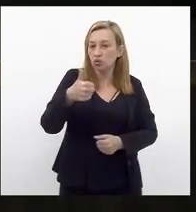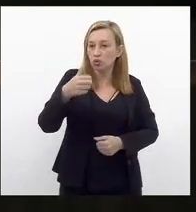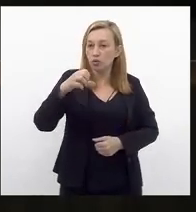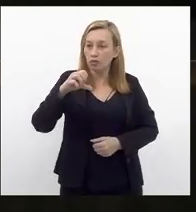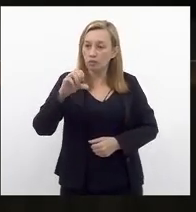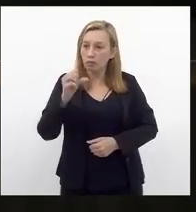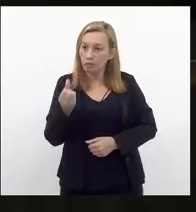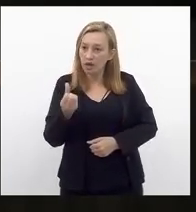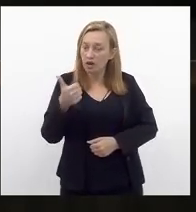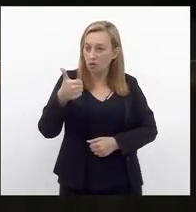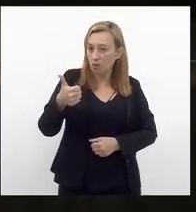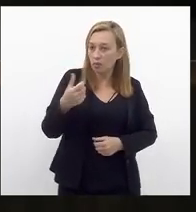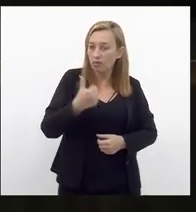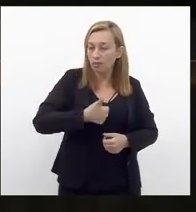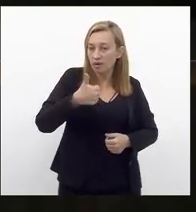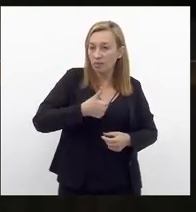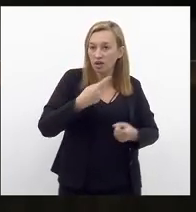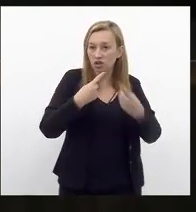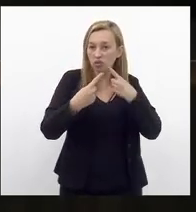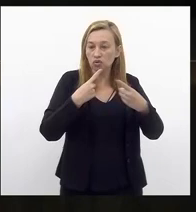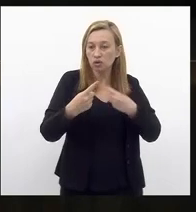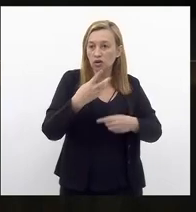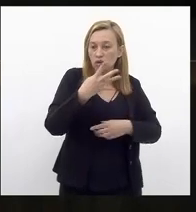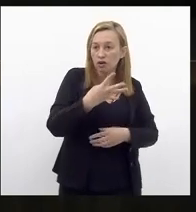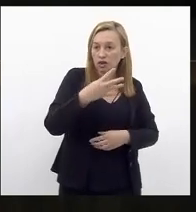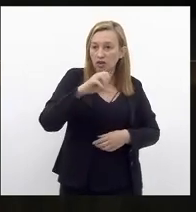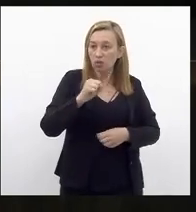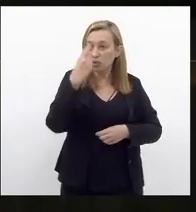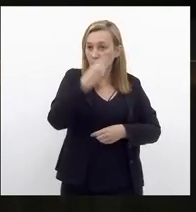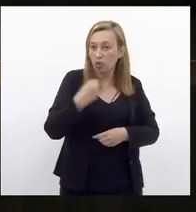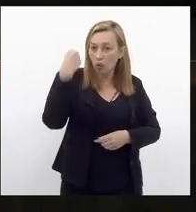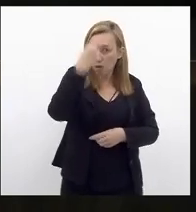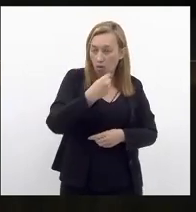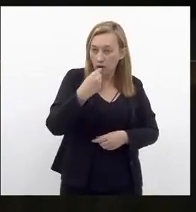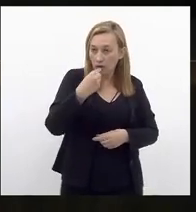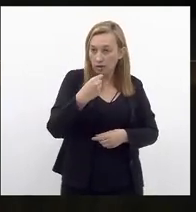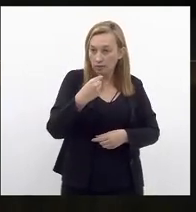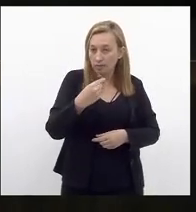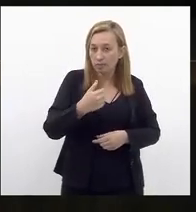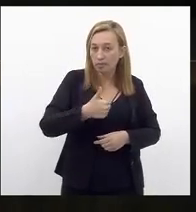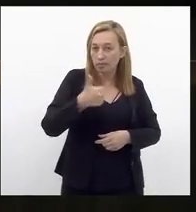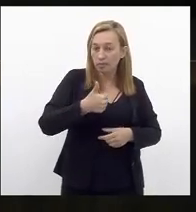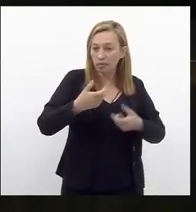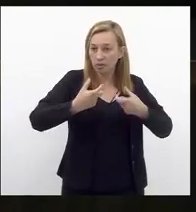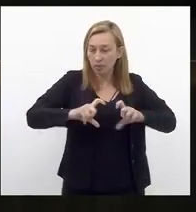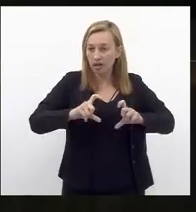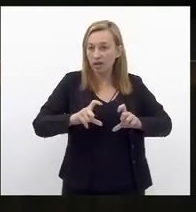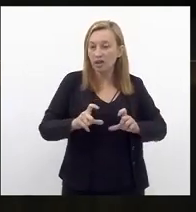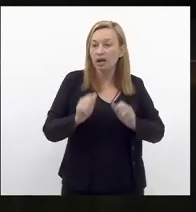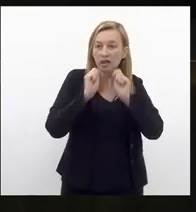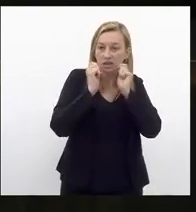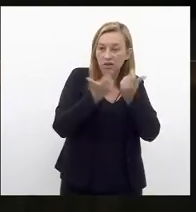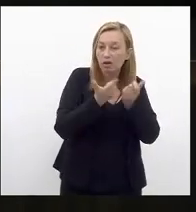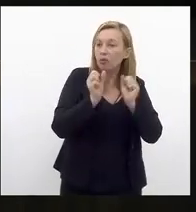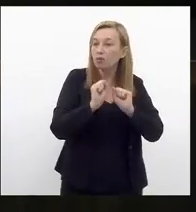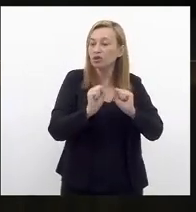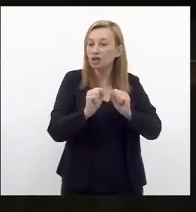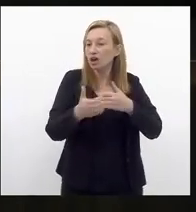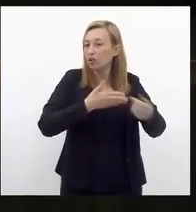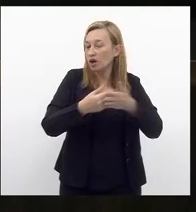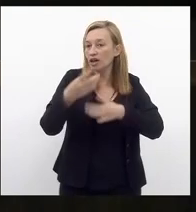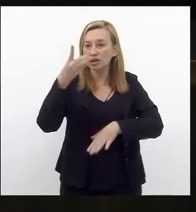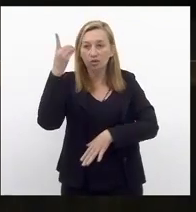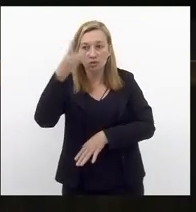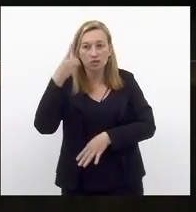entre a primeira segunda descrição haverá um petista de 48 horas para o primeiro Assembleia poderá requerimento qualquer